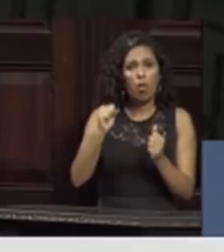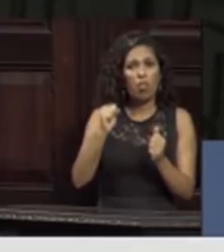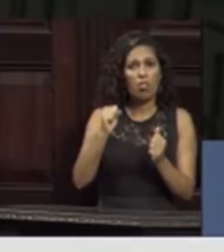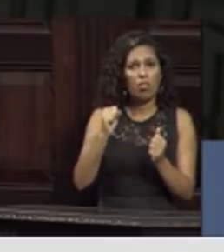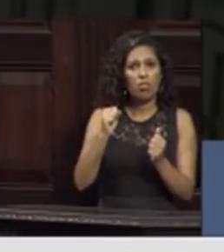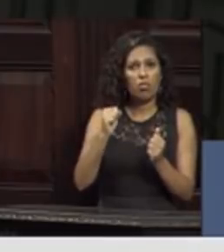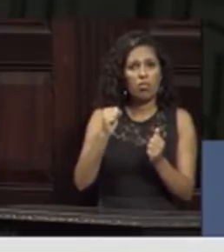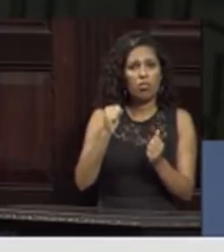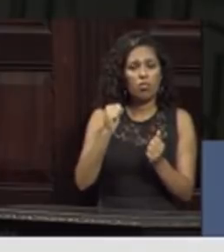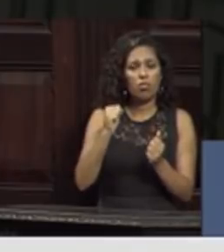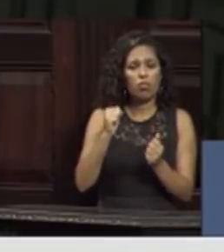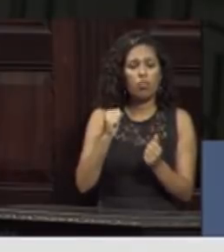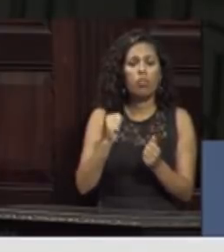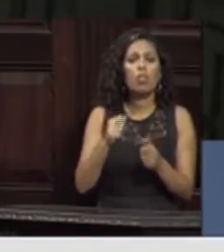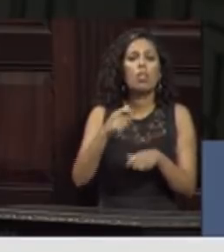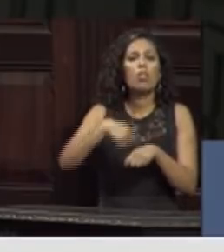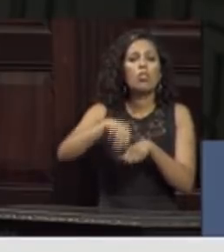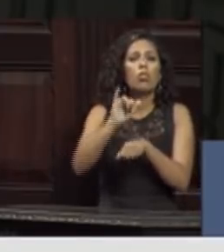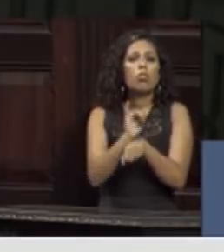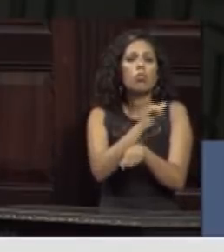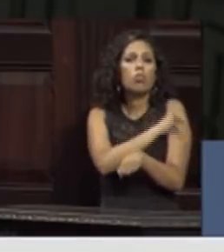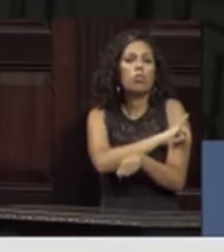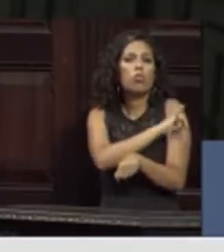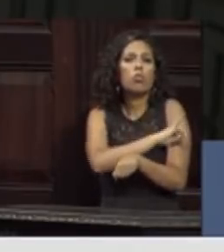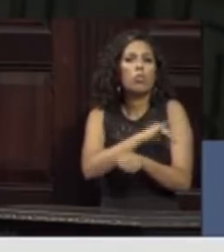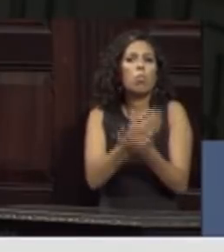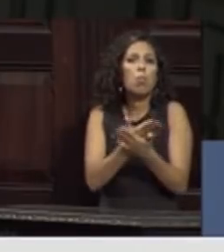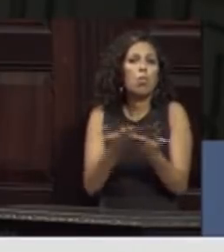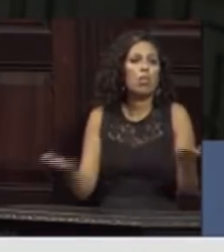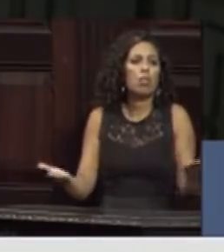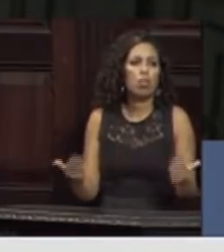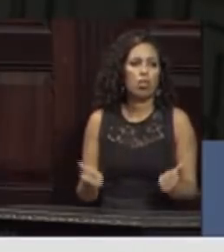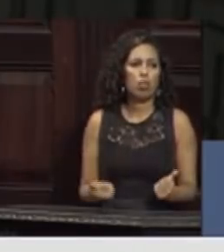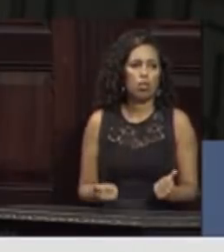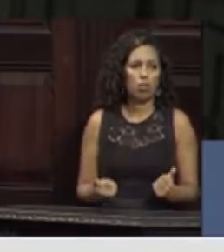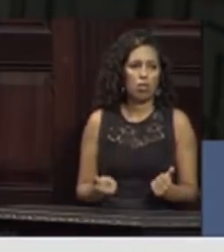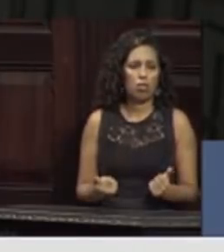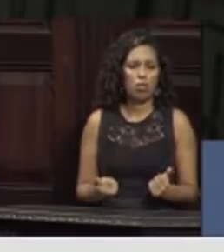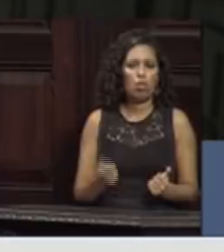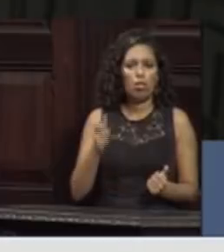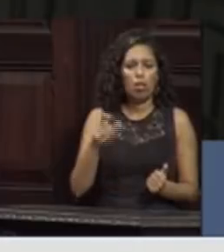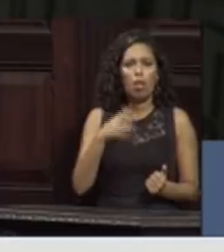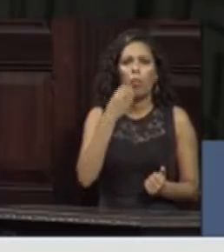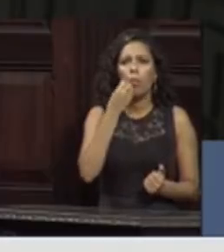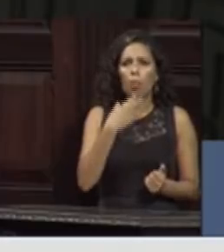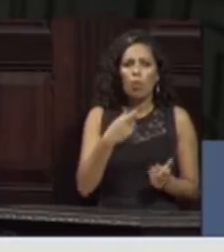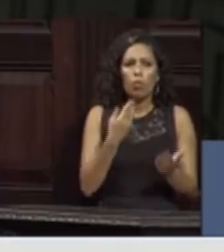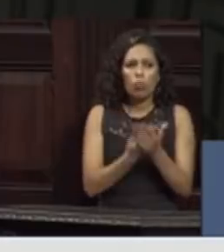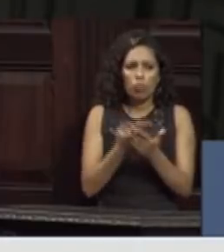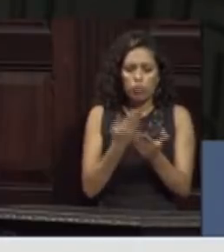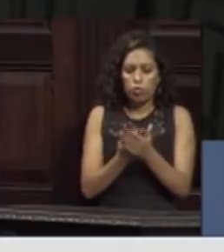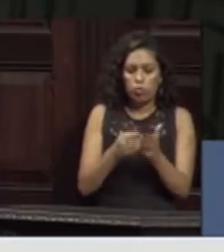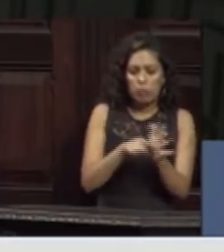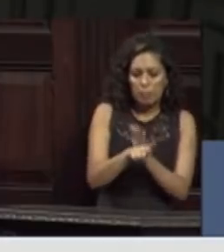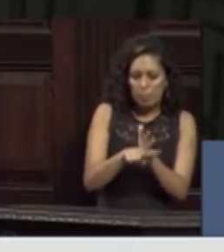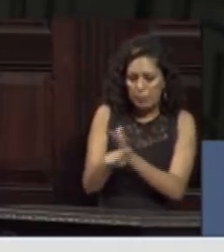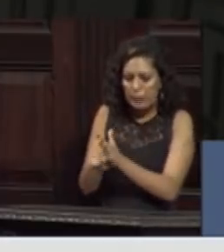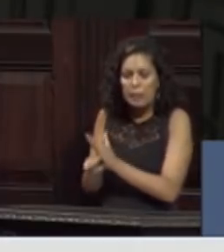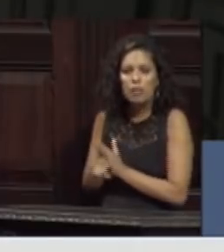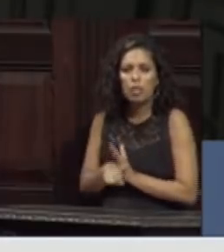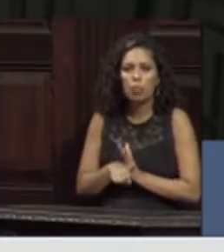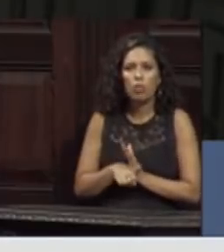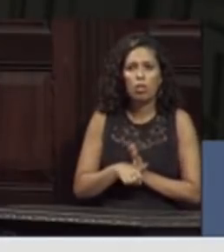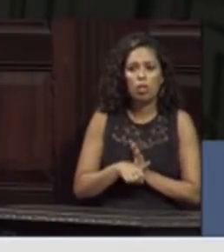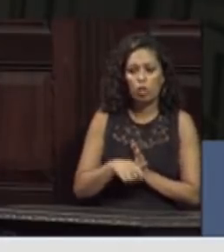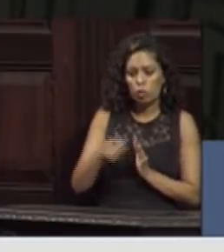aprofundei tanto quanto Vossa Excelência, mas o deputado Conte Bittencourt está se aprofundando e eu estou me aprofundando também. Nós